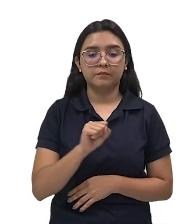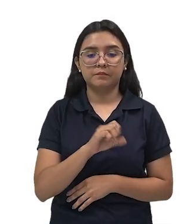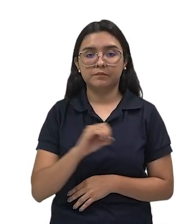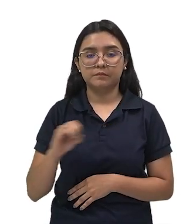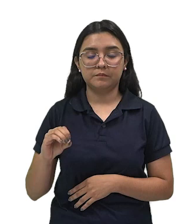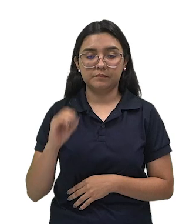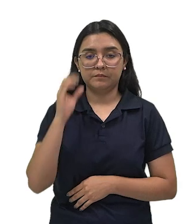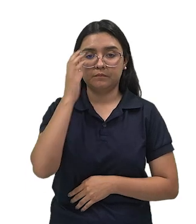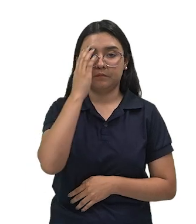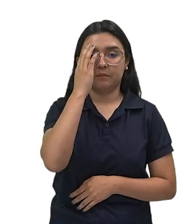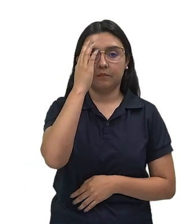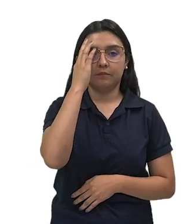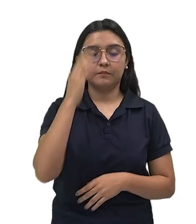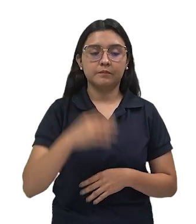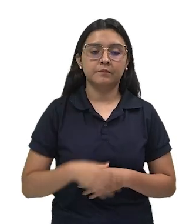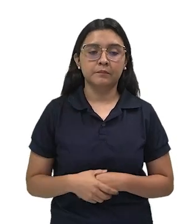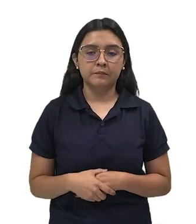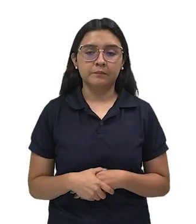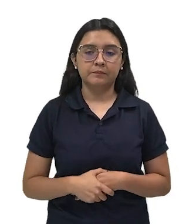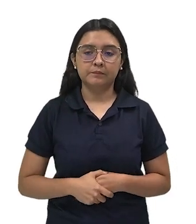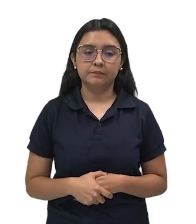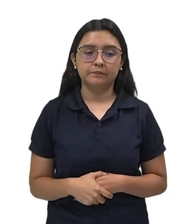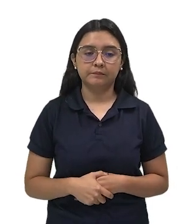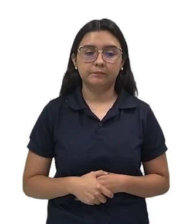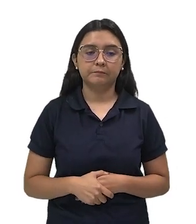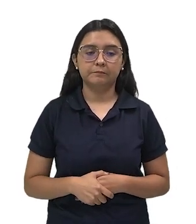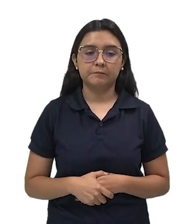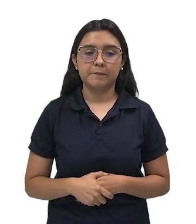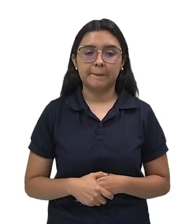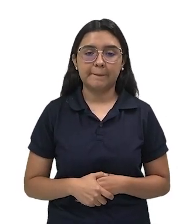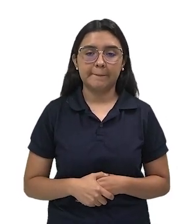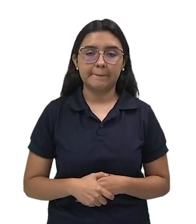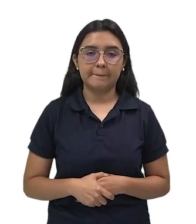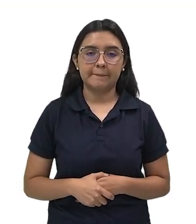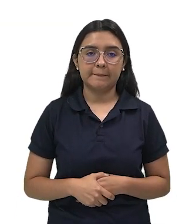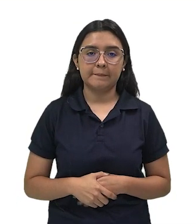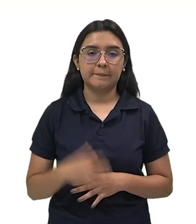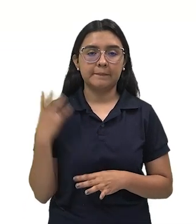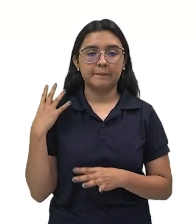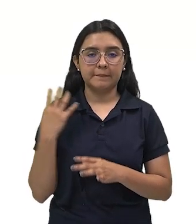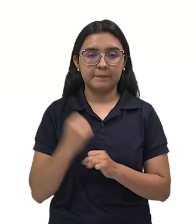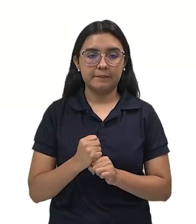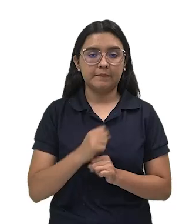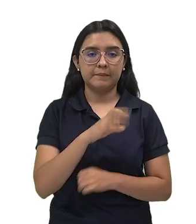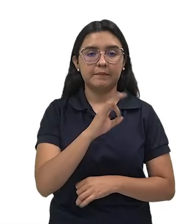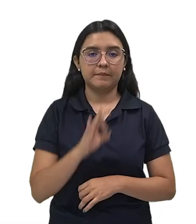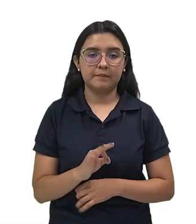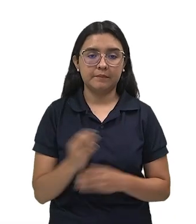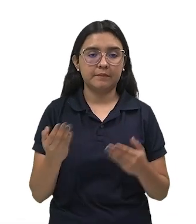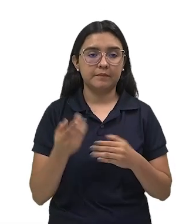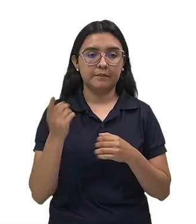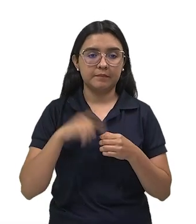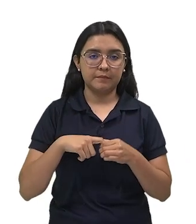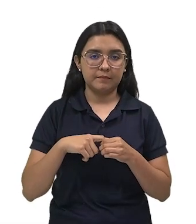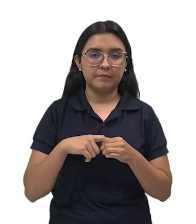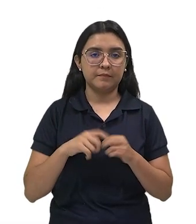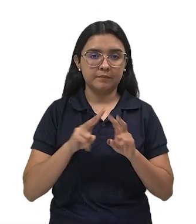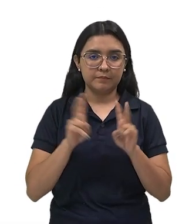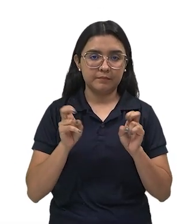800. Então, lembramos aí, fizemos a revisão da nossa porcentagem. Vamos voltar aqui,